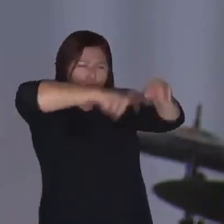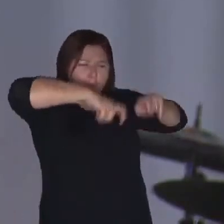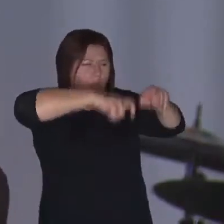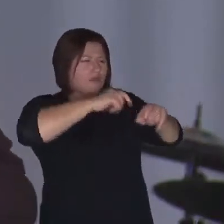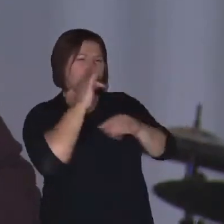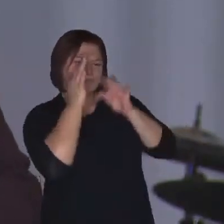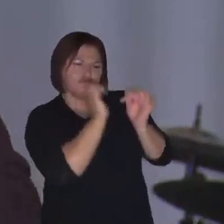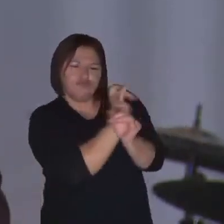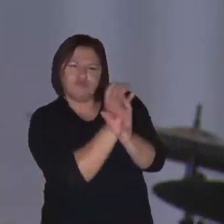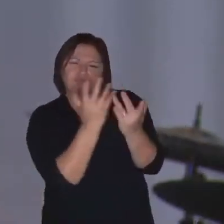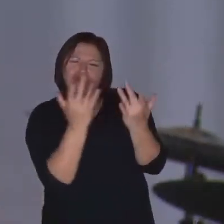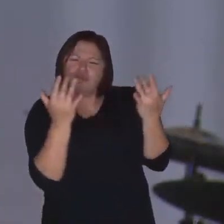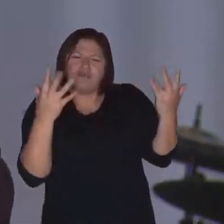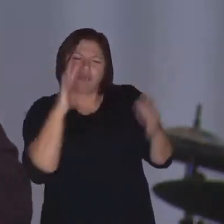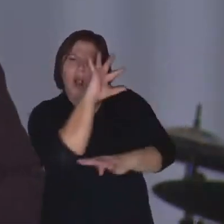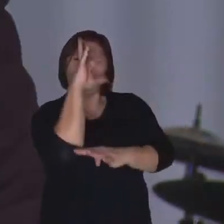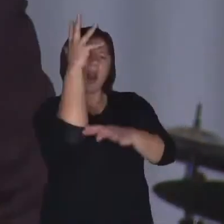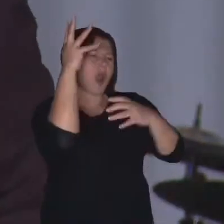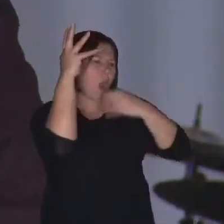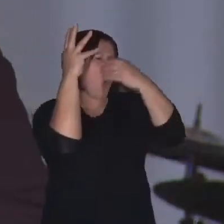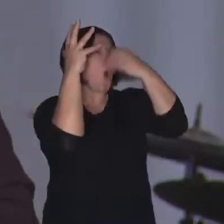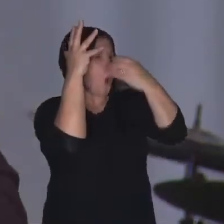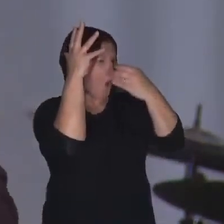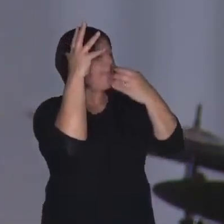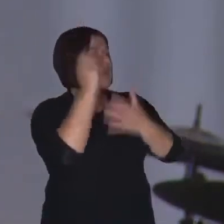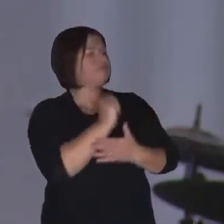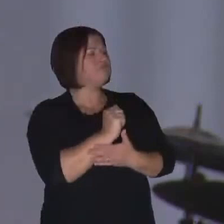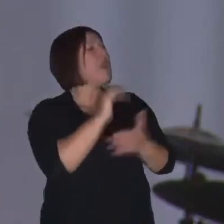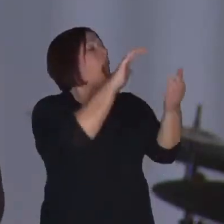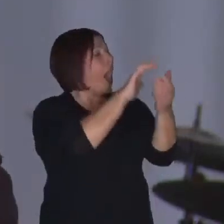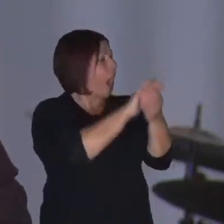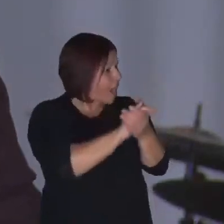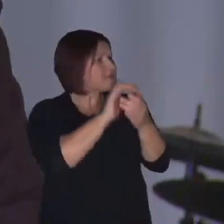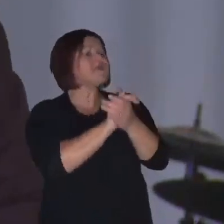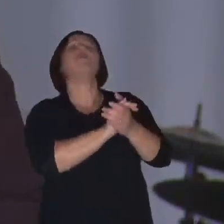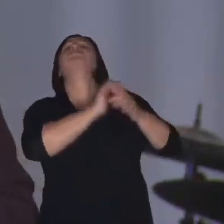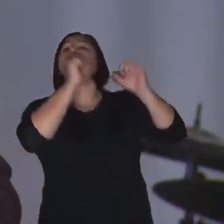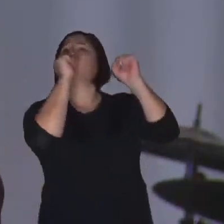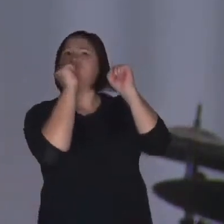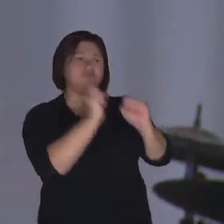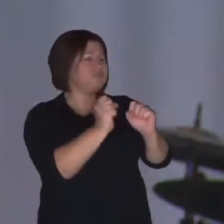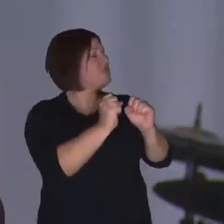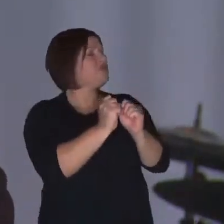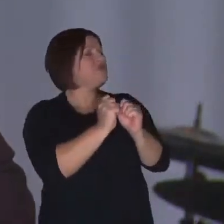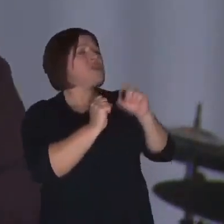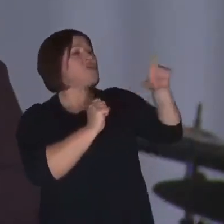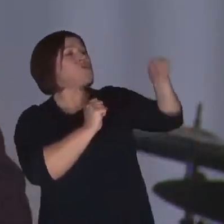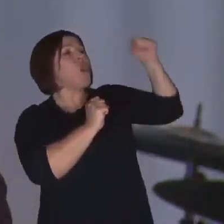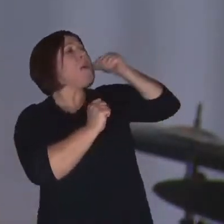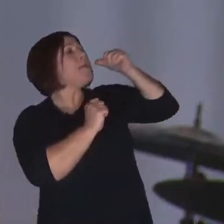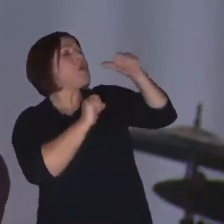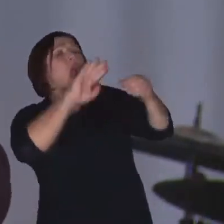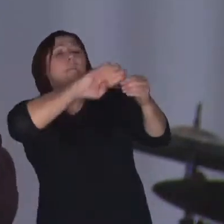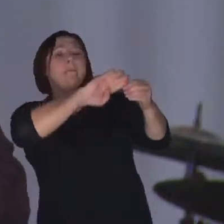casem-se, tenham filhos e filhas, escolham mulheres para casar-se com seus filhos e deem as suas filhas em casamento, para que também tenham filhos